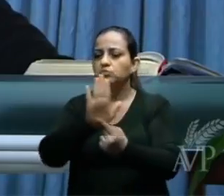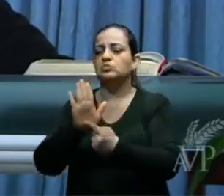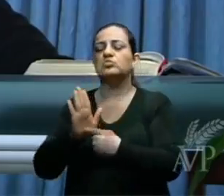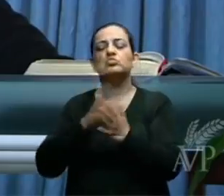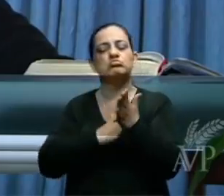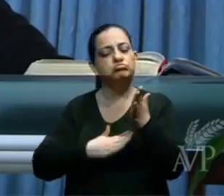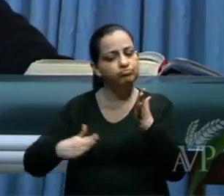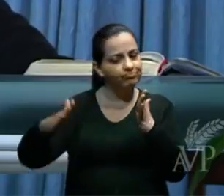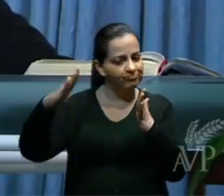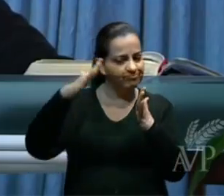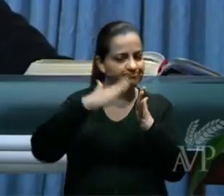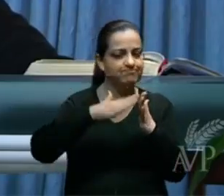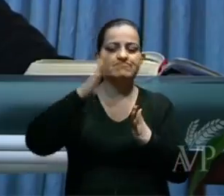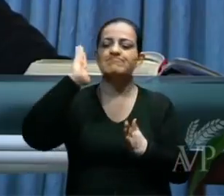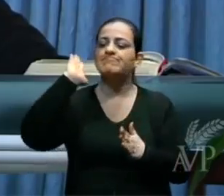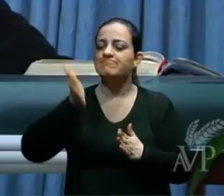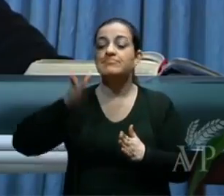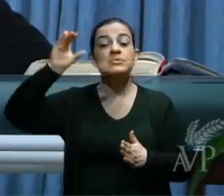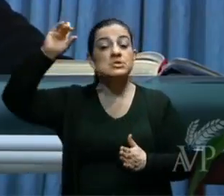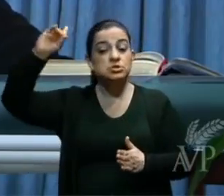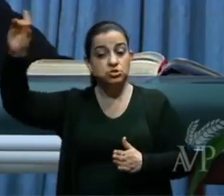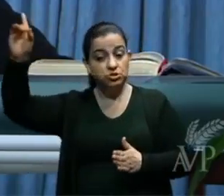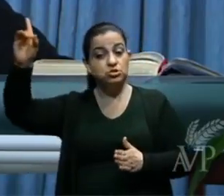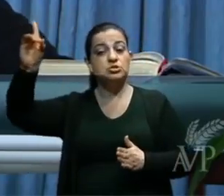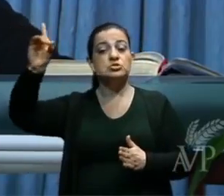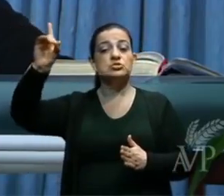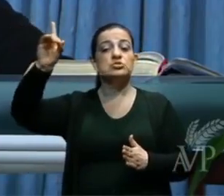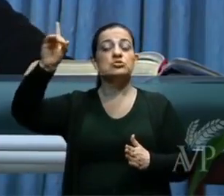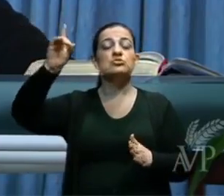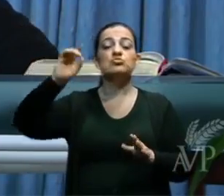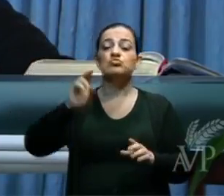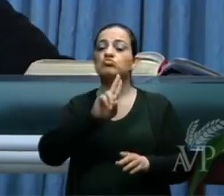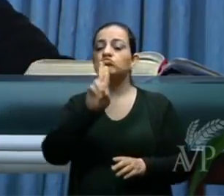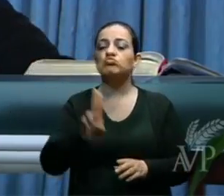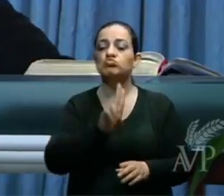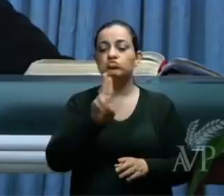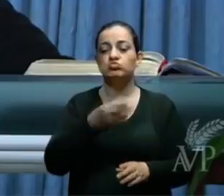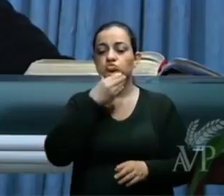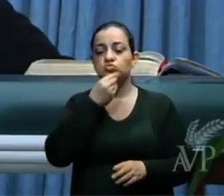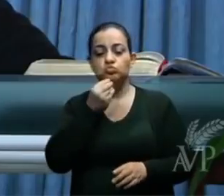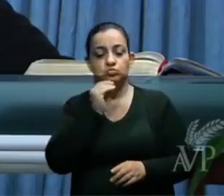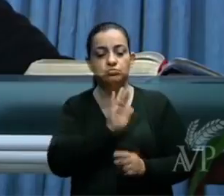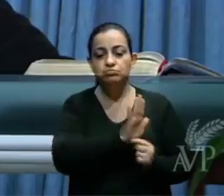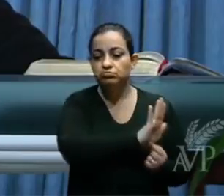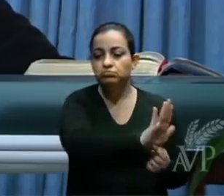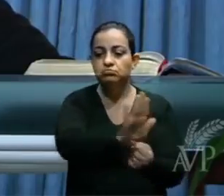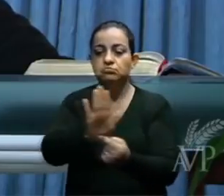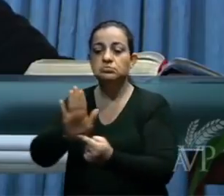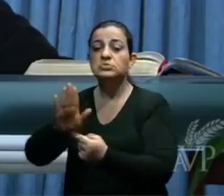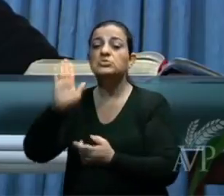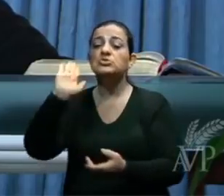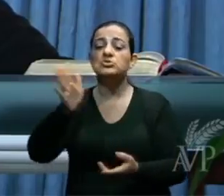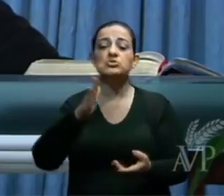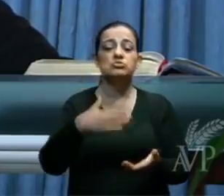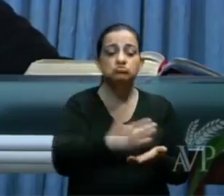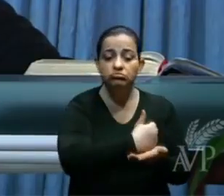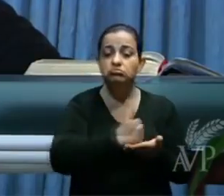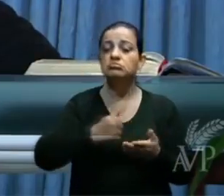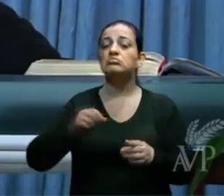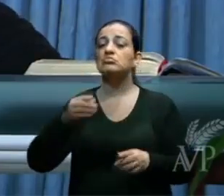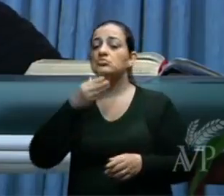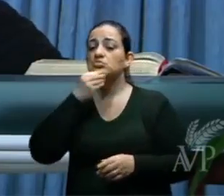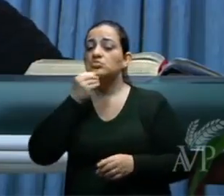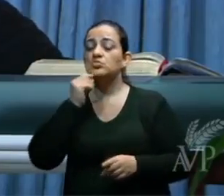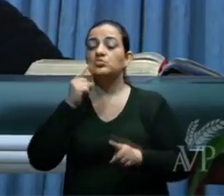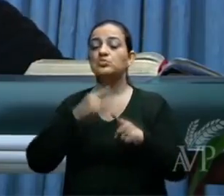cumpriu a sua palavra e usou se o homem tirou seu homem na hora certa para que a